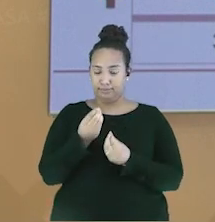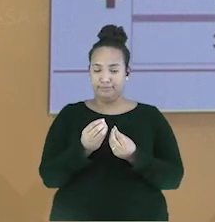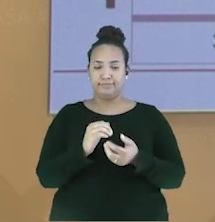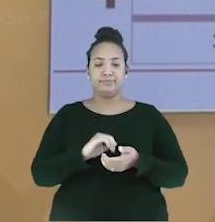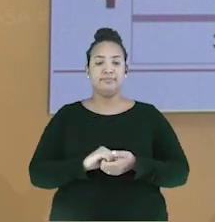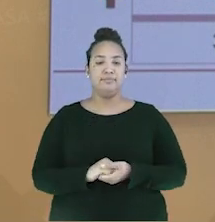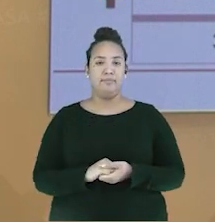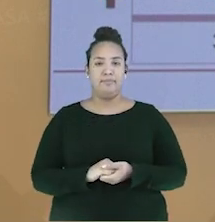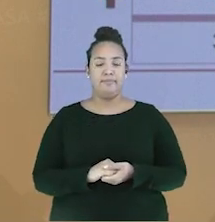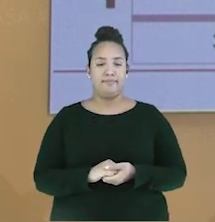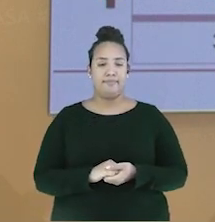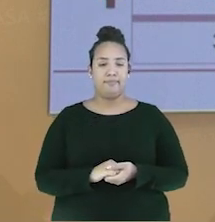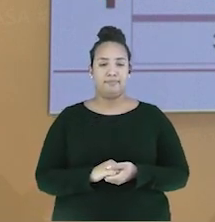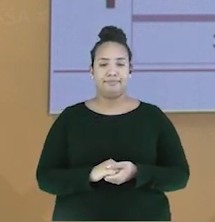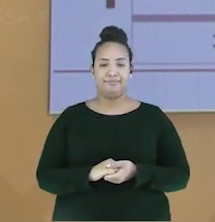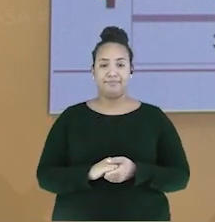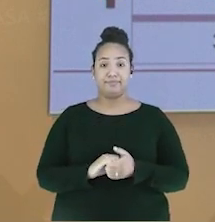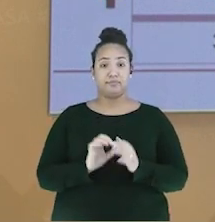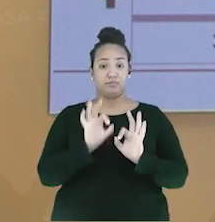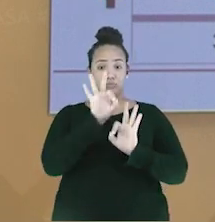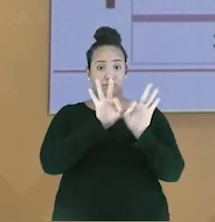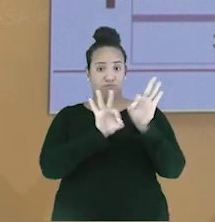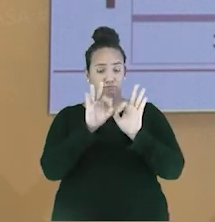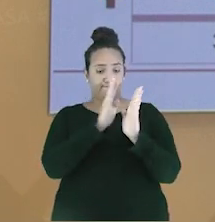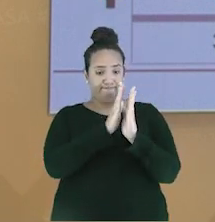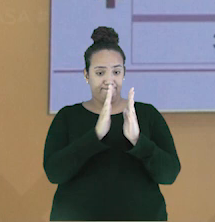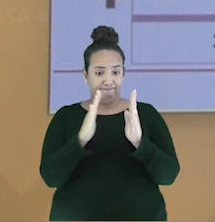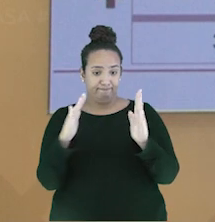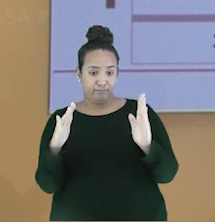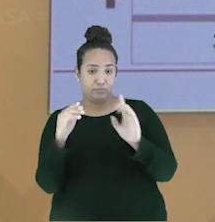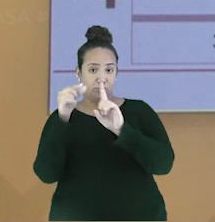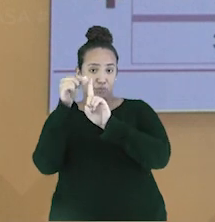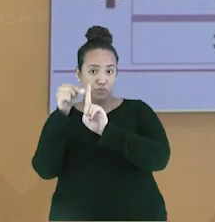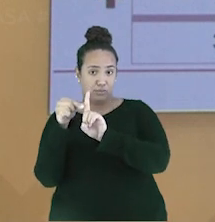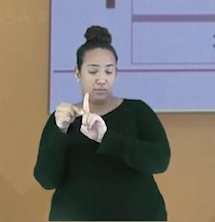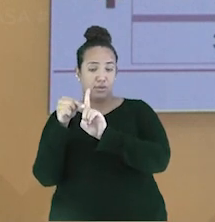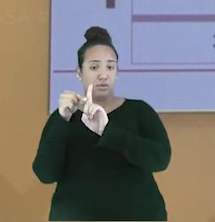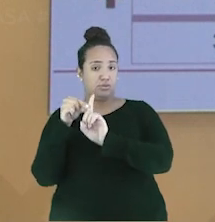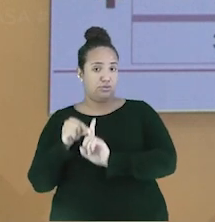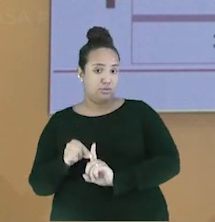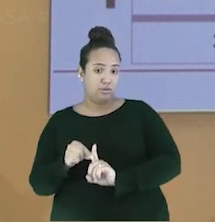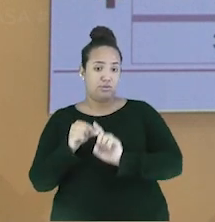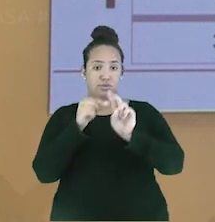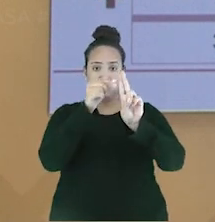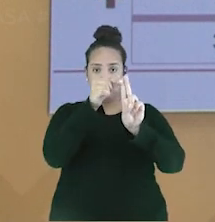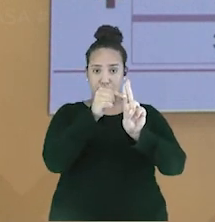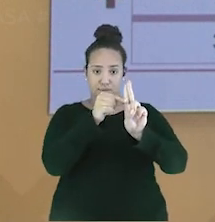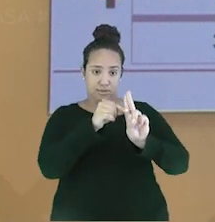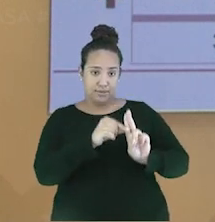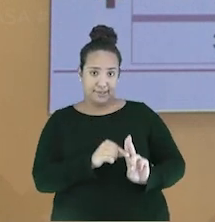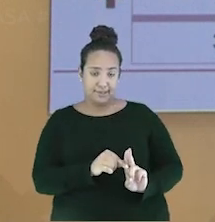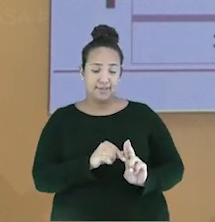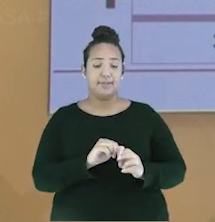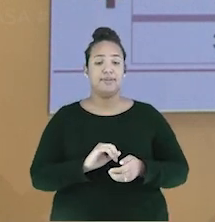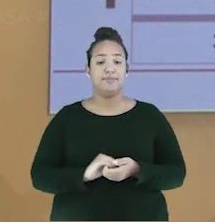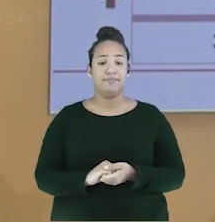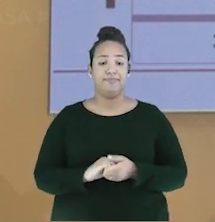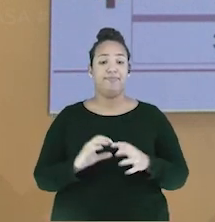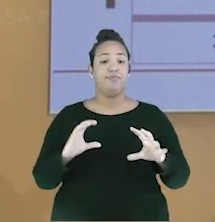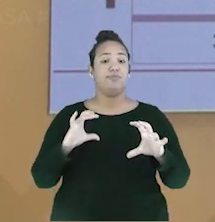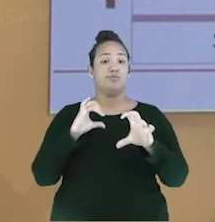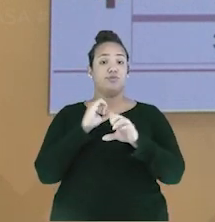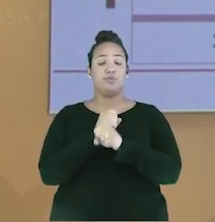adição. Após organizar os algarismos, unidade com unidade, dezena com dezena, somamos